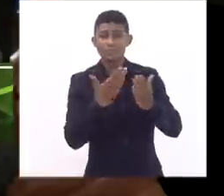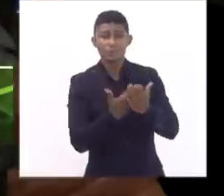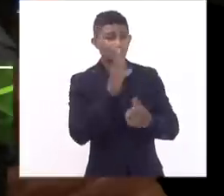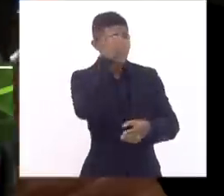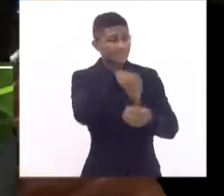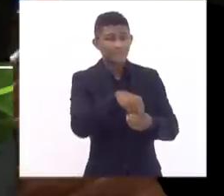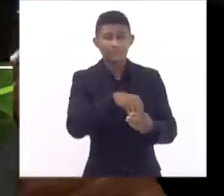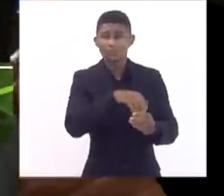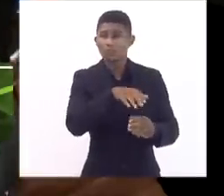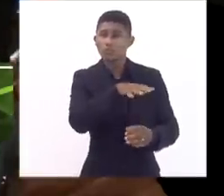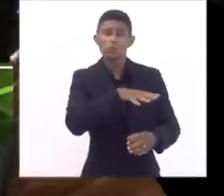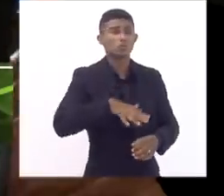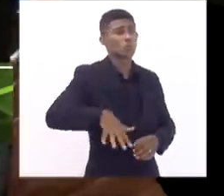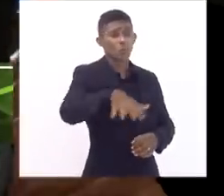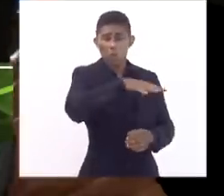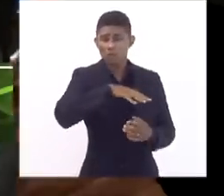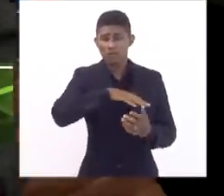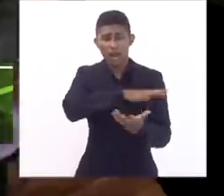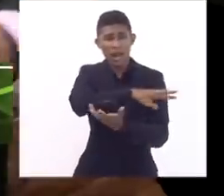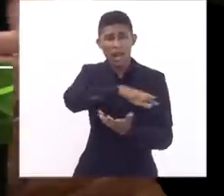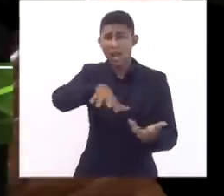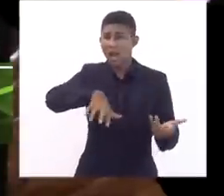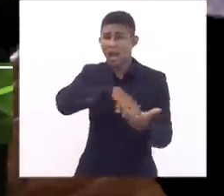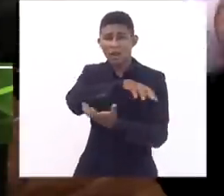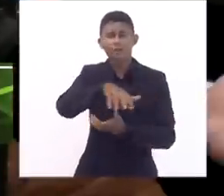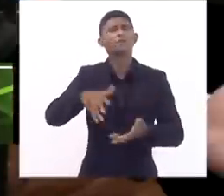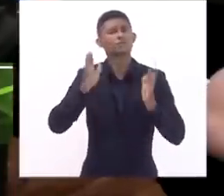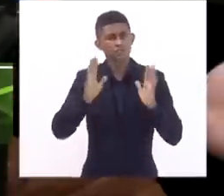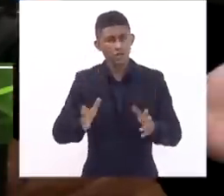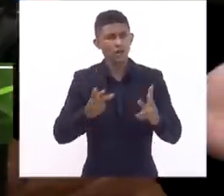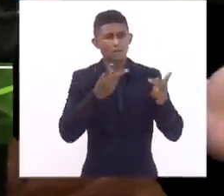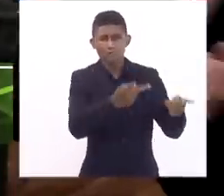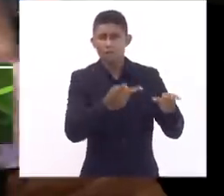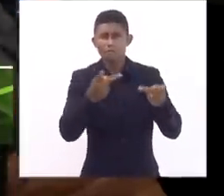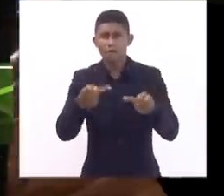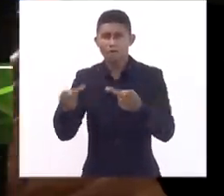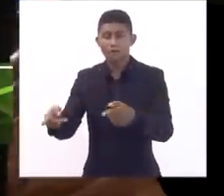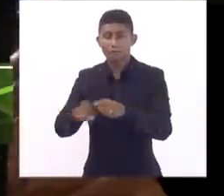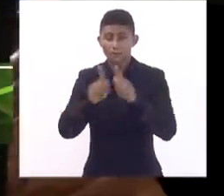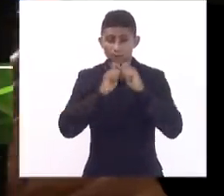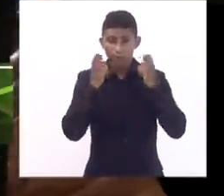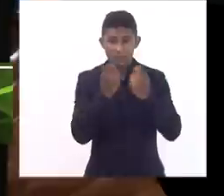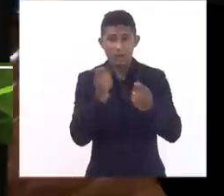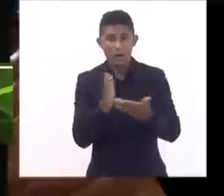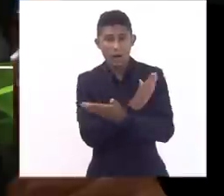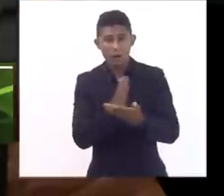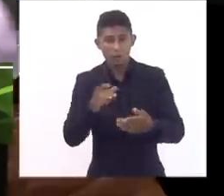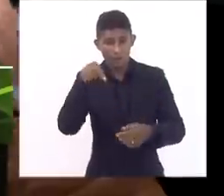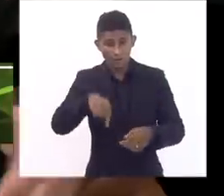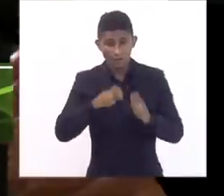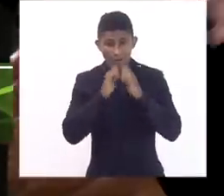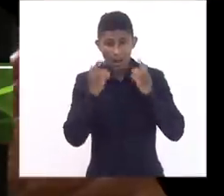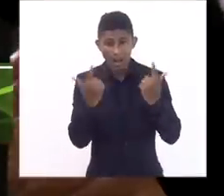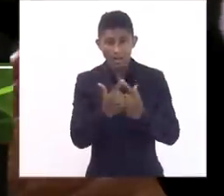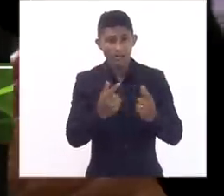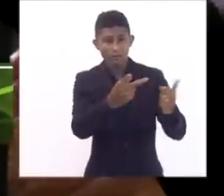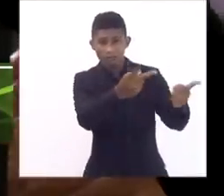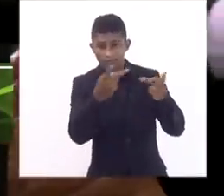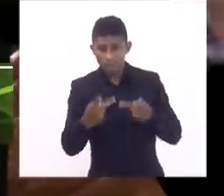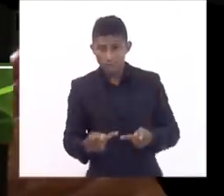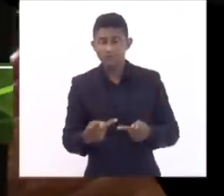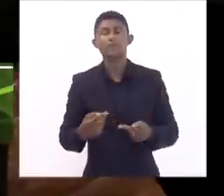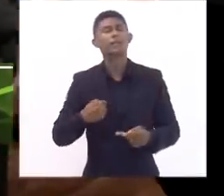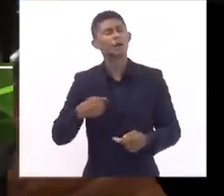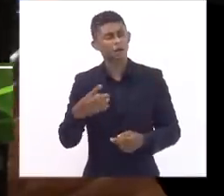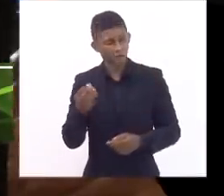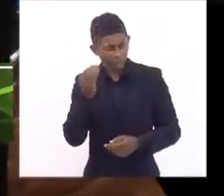toda parte. Eu tenho andado em escola, eu ando em escola, as associações vêm aqui na Assembleia, o MINC tem um contato direto, por exemplo, com a DERJ, eu tenho, o Márcio, o Flávio